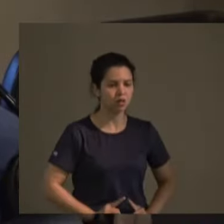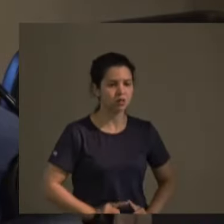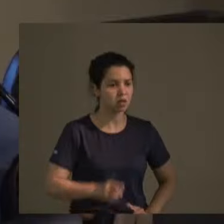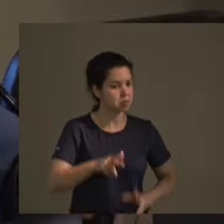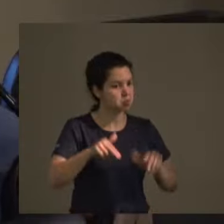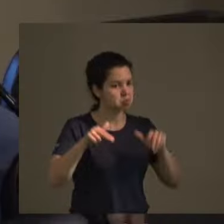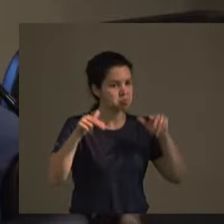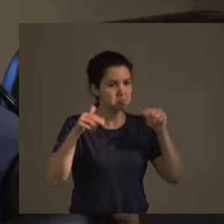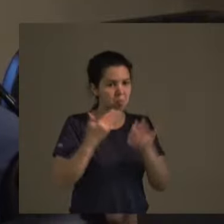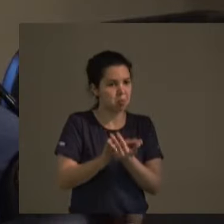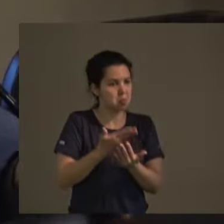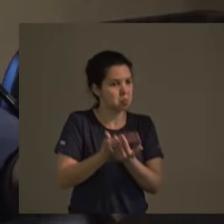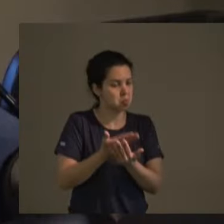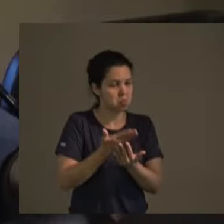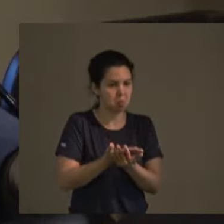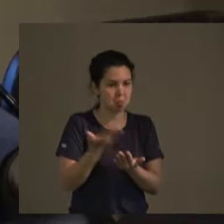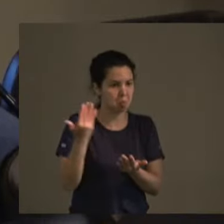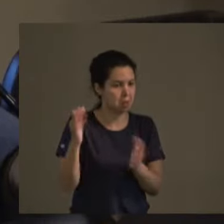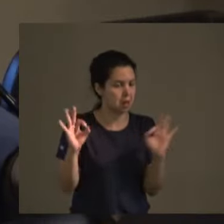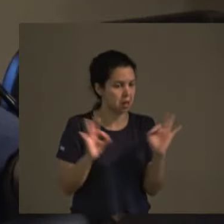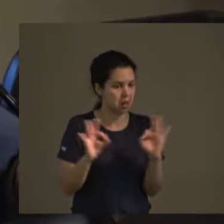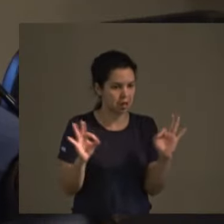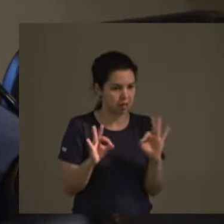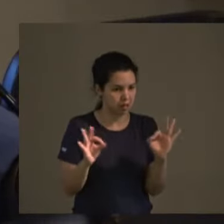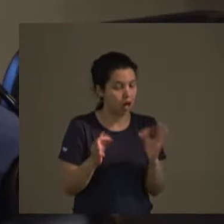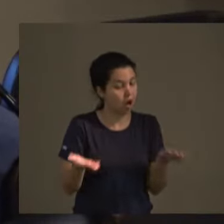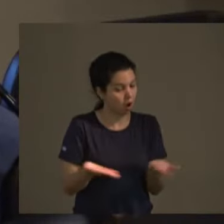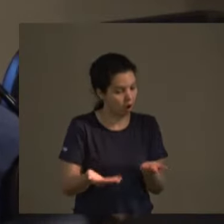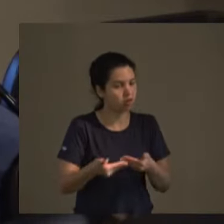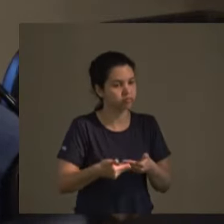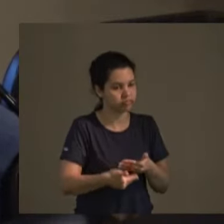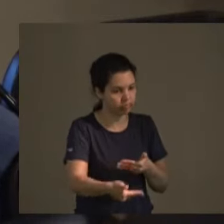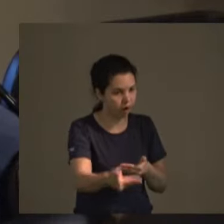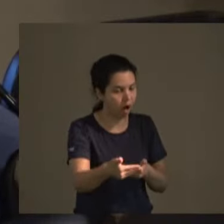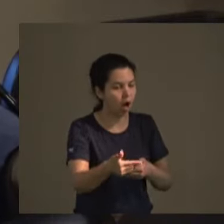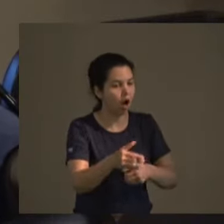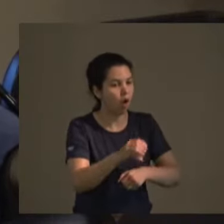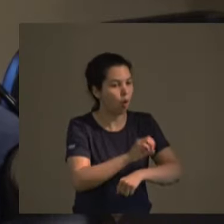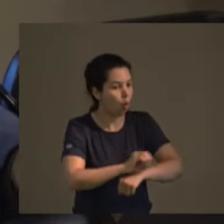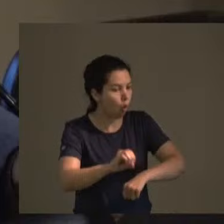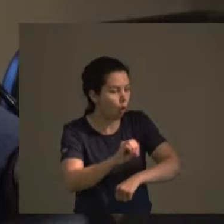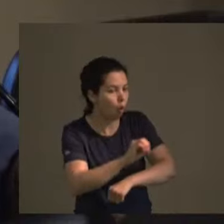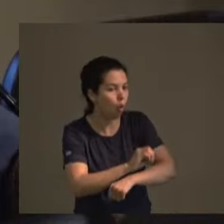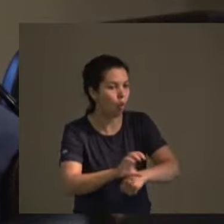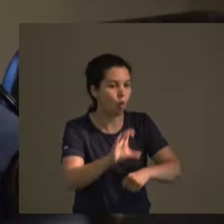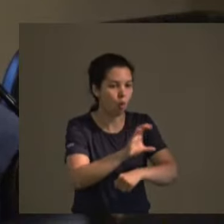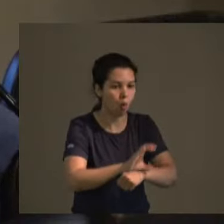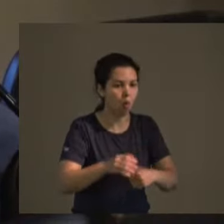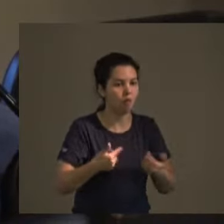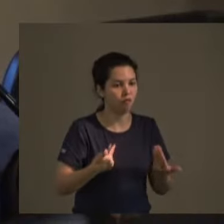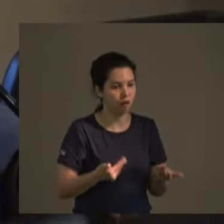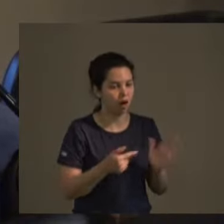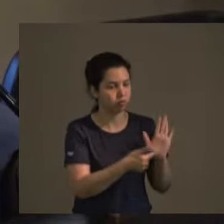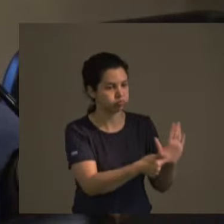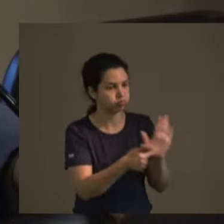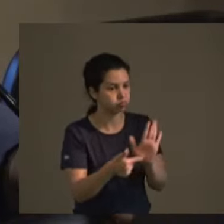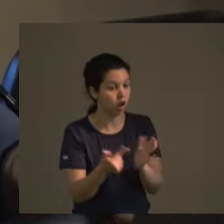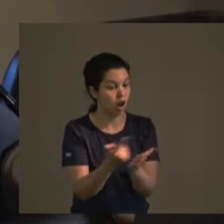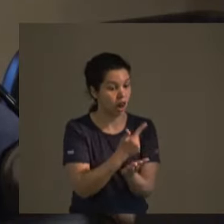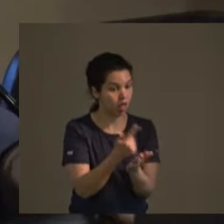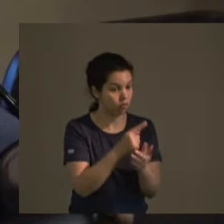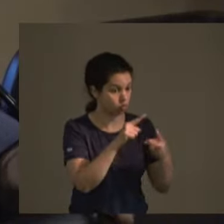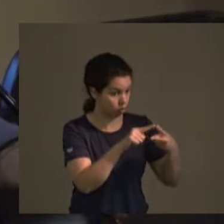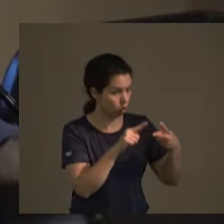Nunca houve esse estudo, então irá se fazer aí com oficinas, com exposições e com lançamento de 2 livros. Está no